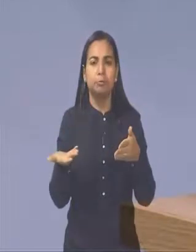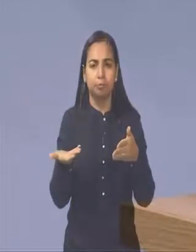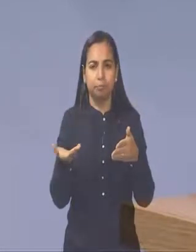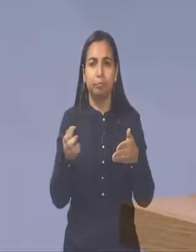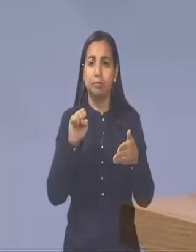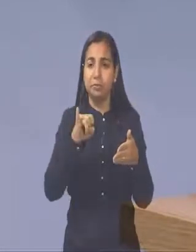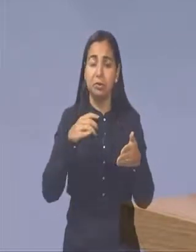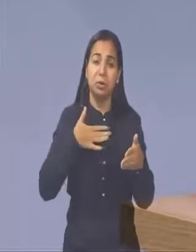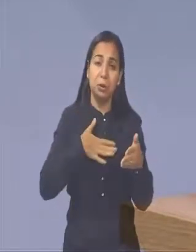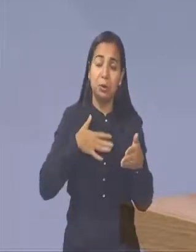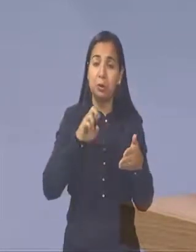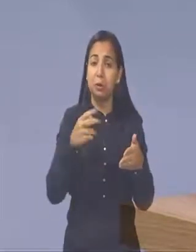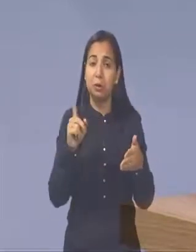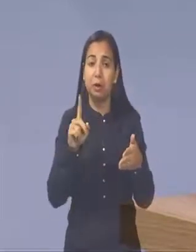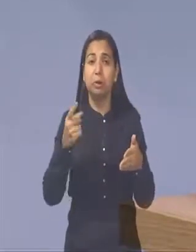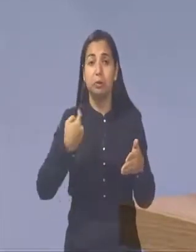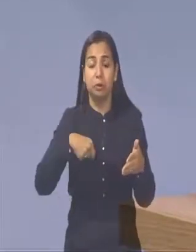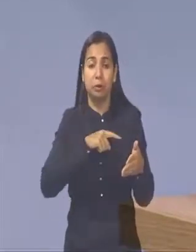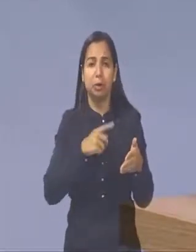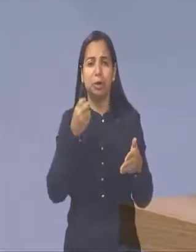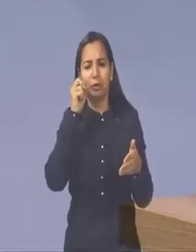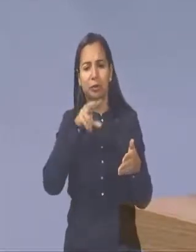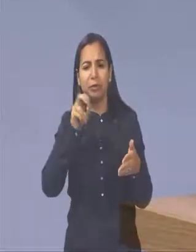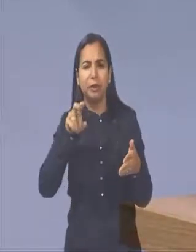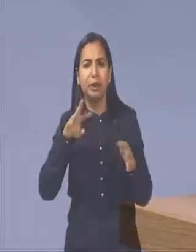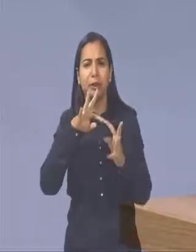não. As experiências que a gente tem no mundo